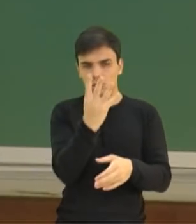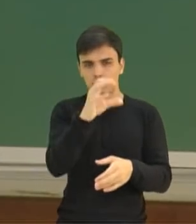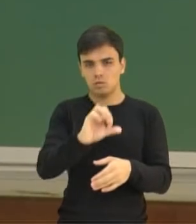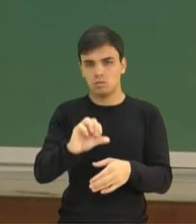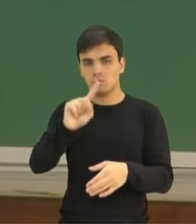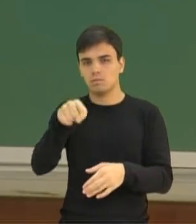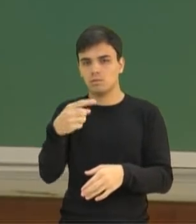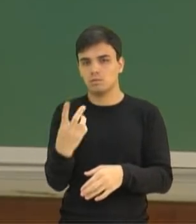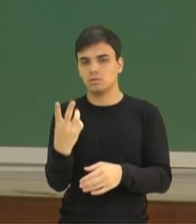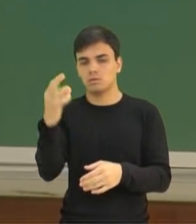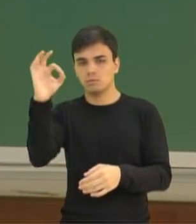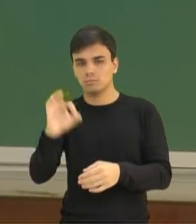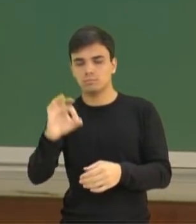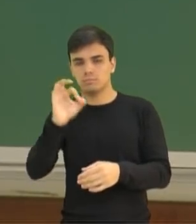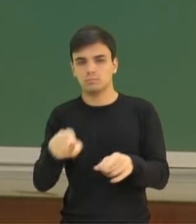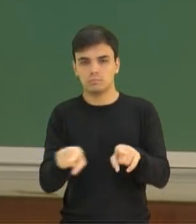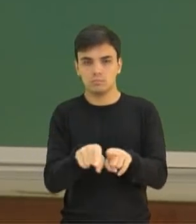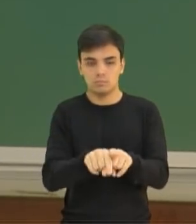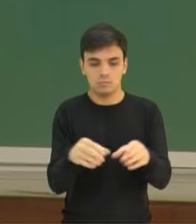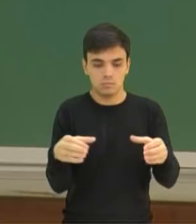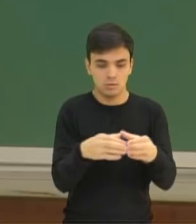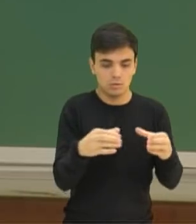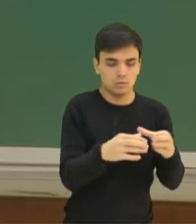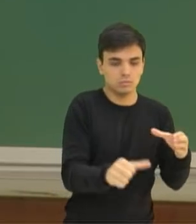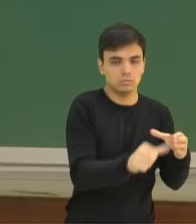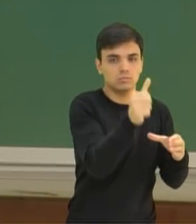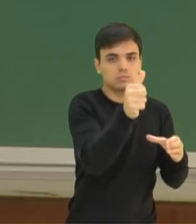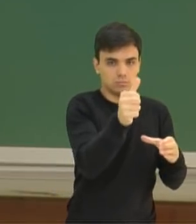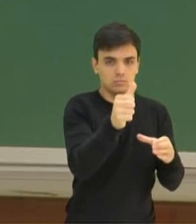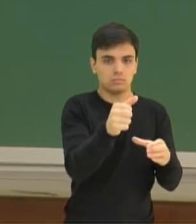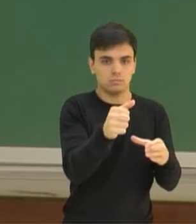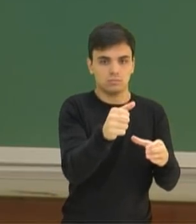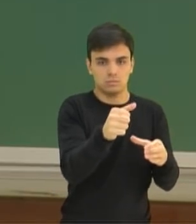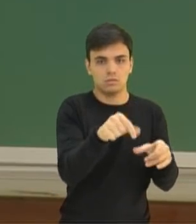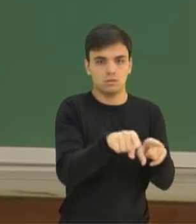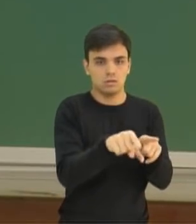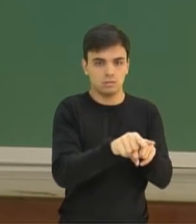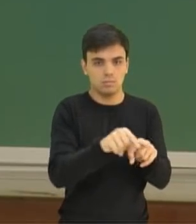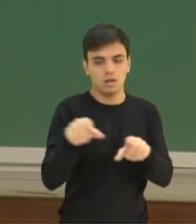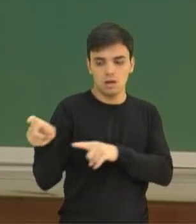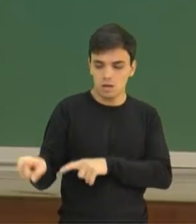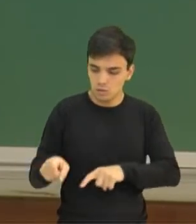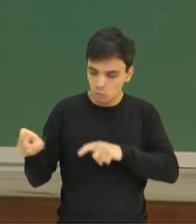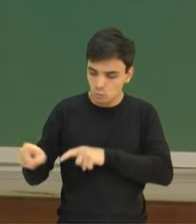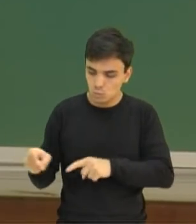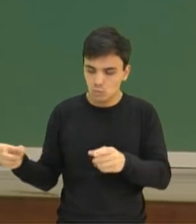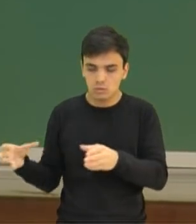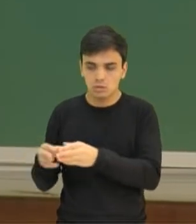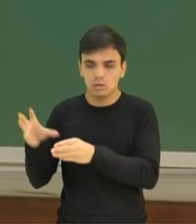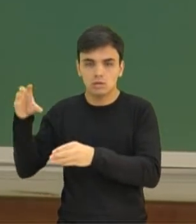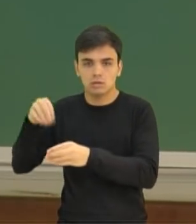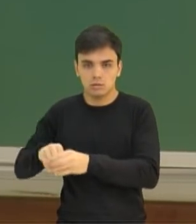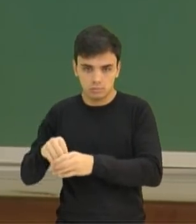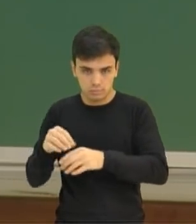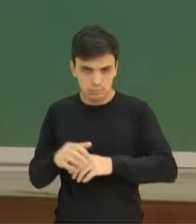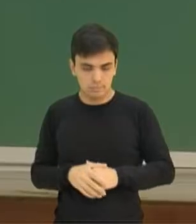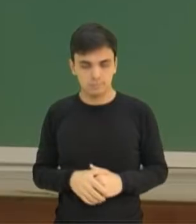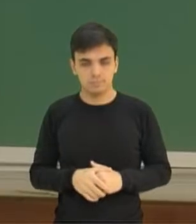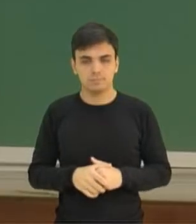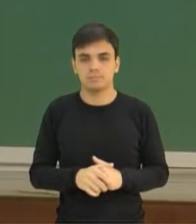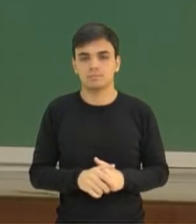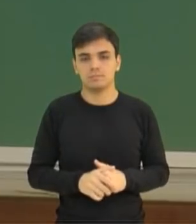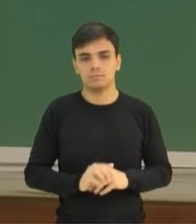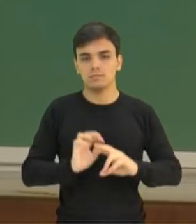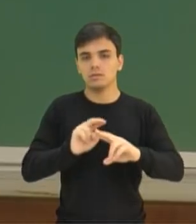49,3%. E segundo, no setor primário, que é a agricultura, principalmente no interior, a gente tem ali a agricultura de subsistência. Então,